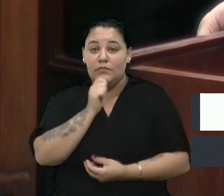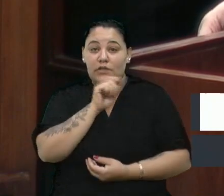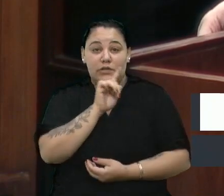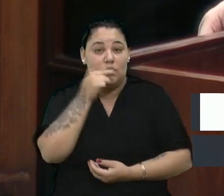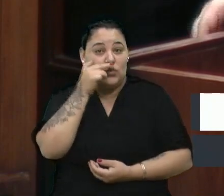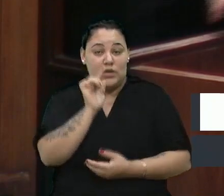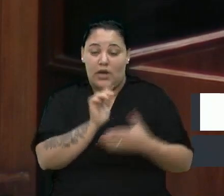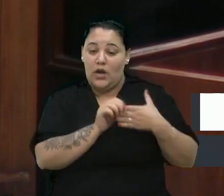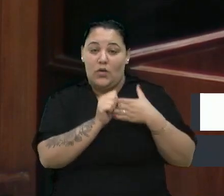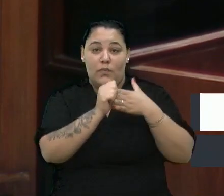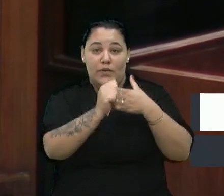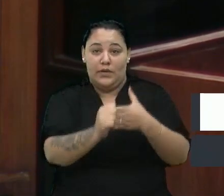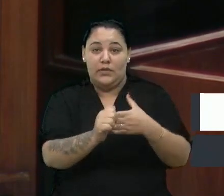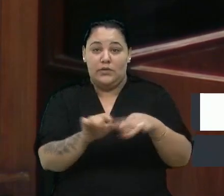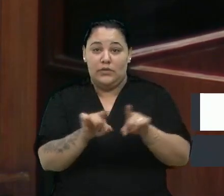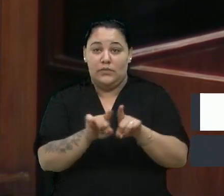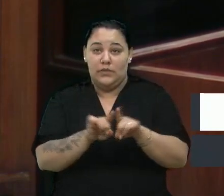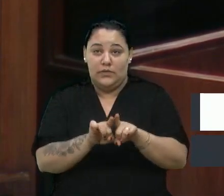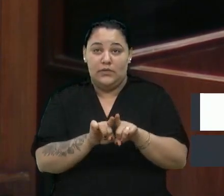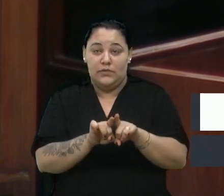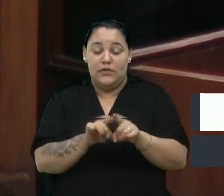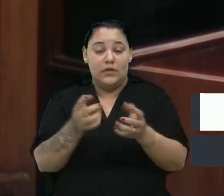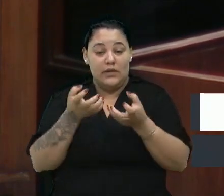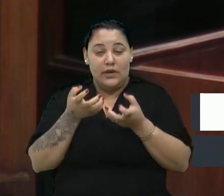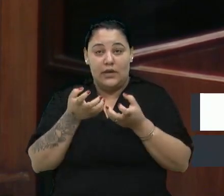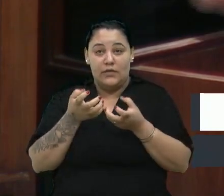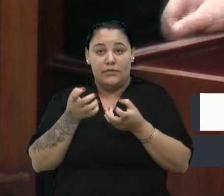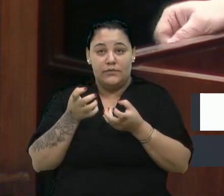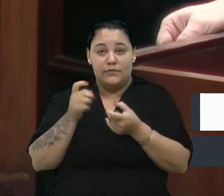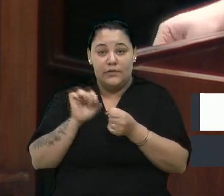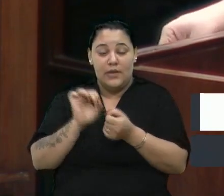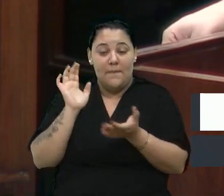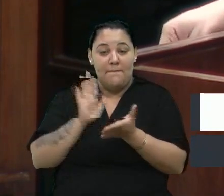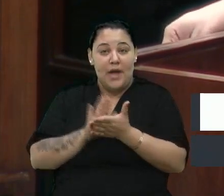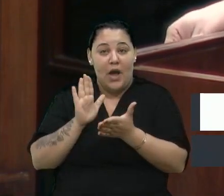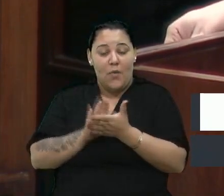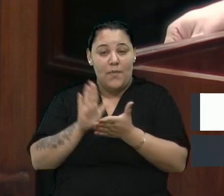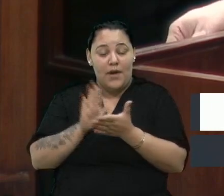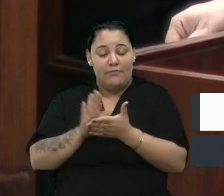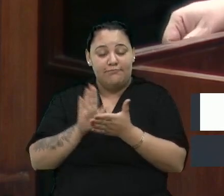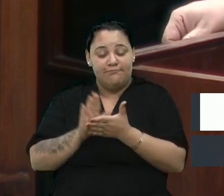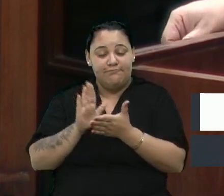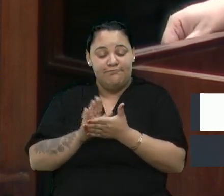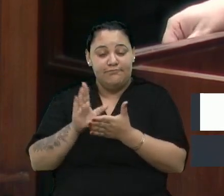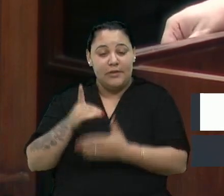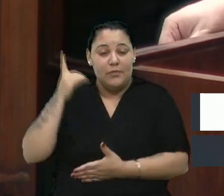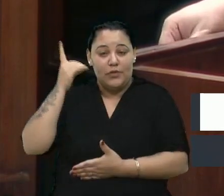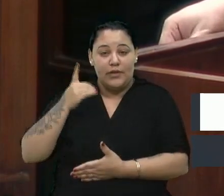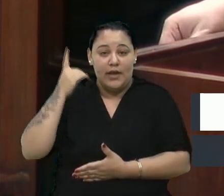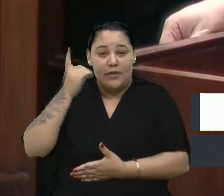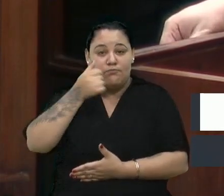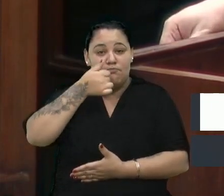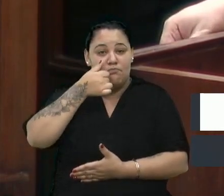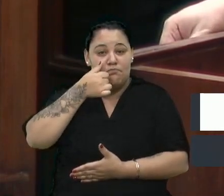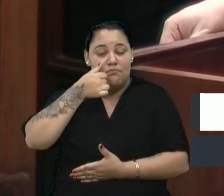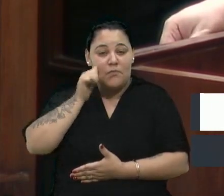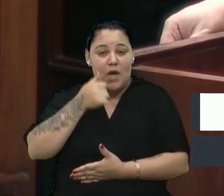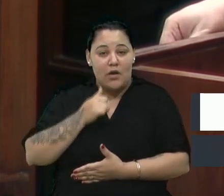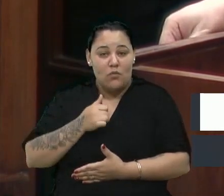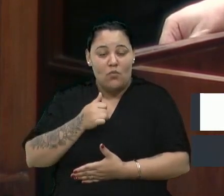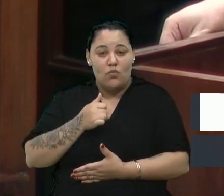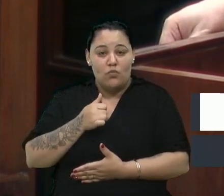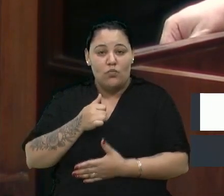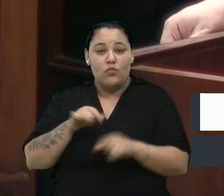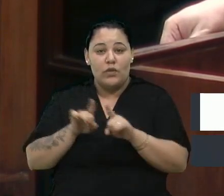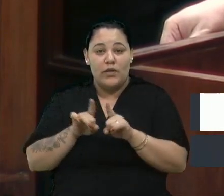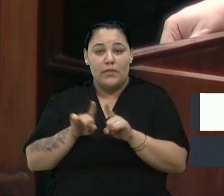acompanhar, mas mais uma vez aqui quero bater palmas para o deputado Marcon. Parabéns, deputado Marcon, que ontem